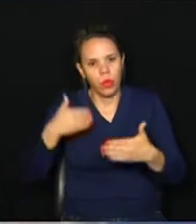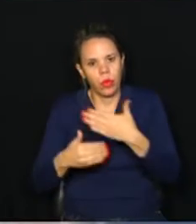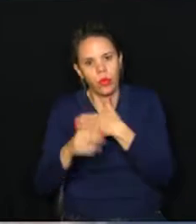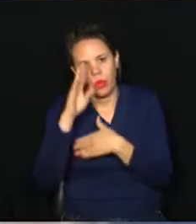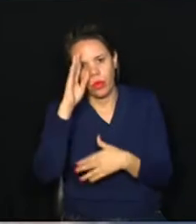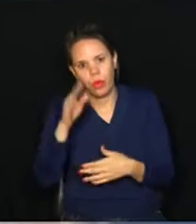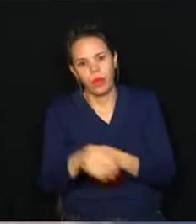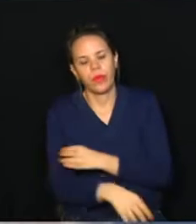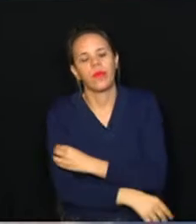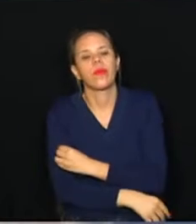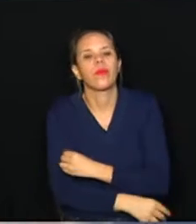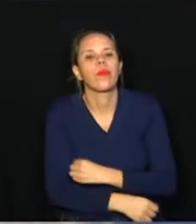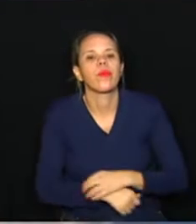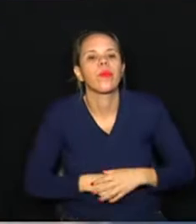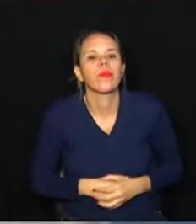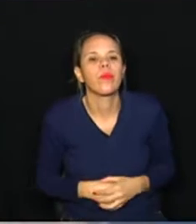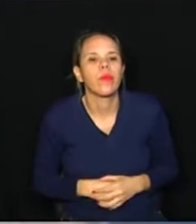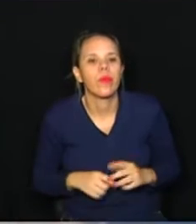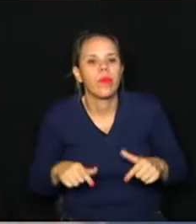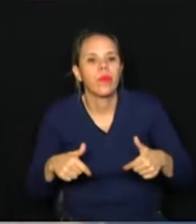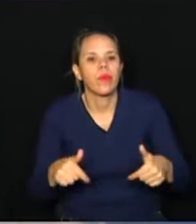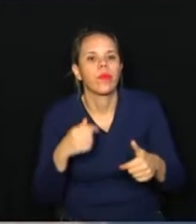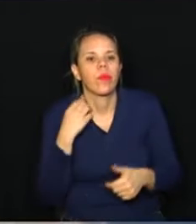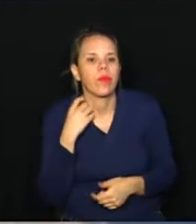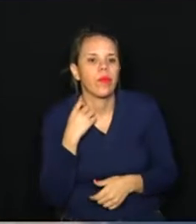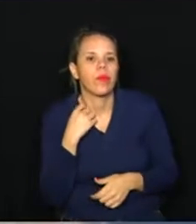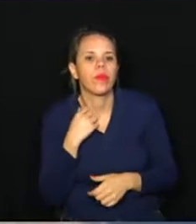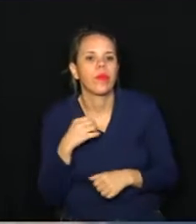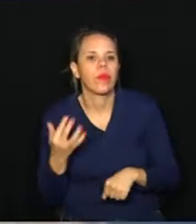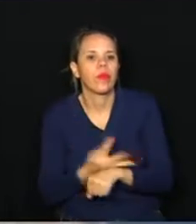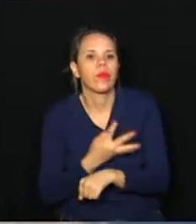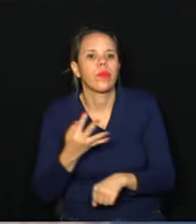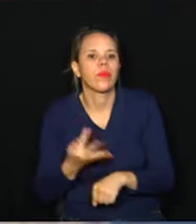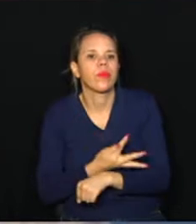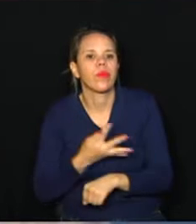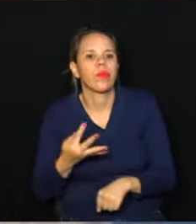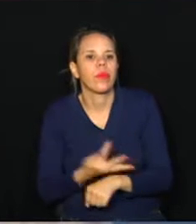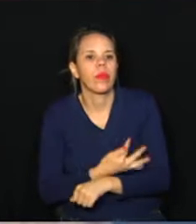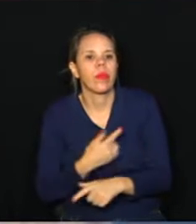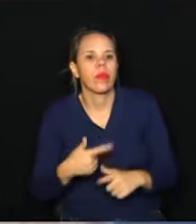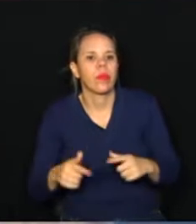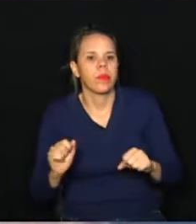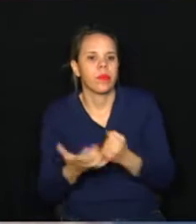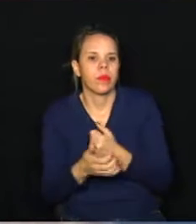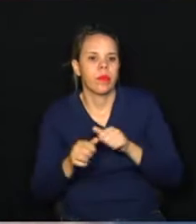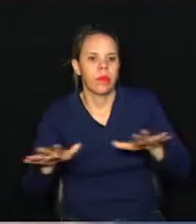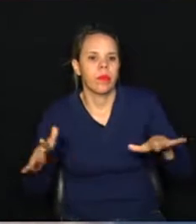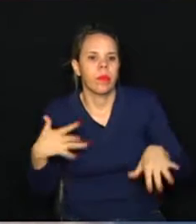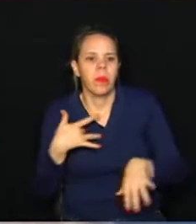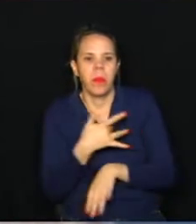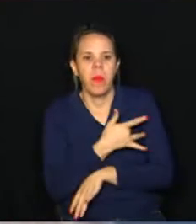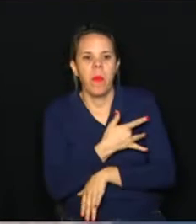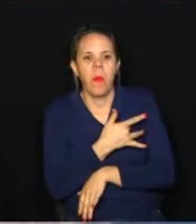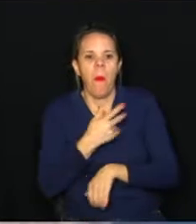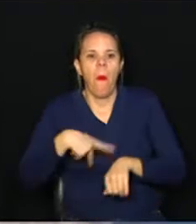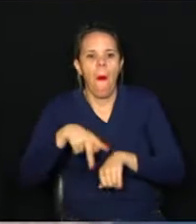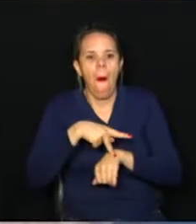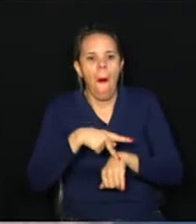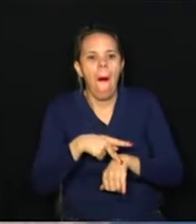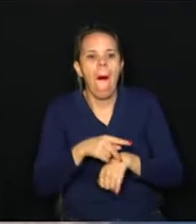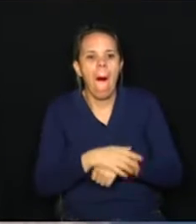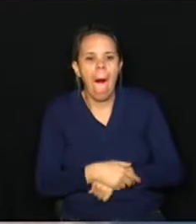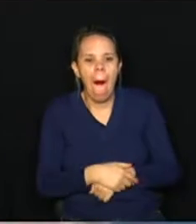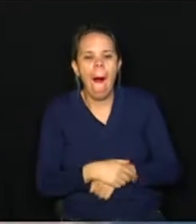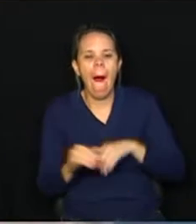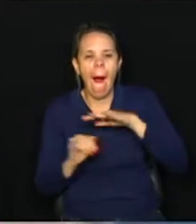fundamental, para o enfrentamento à crise pandêmica e sanitária que nós enfrentamos no país.